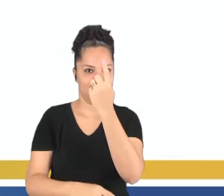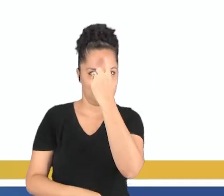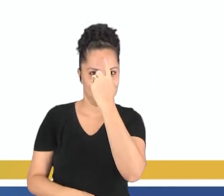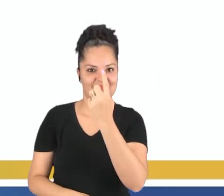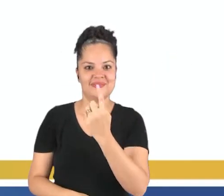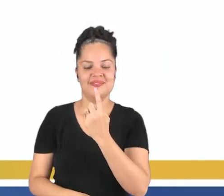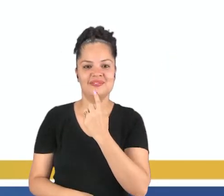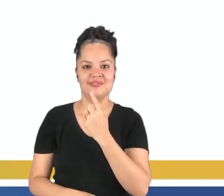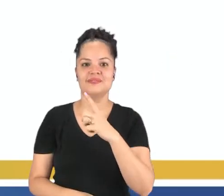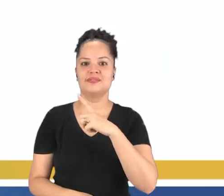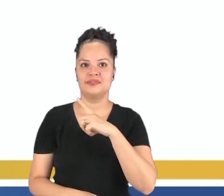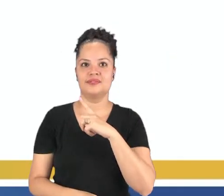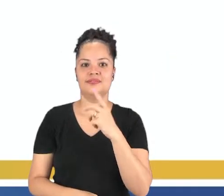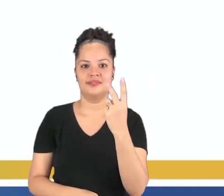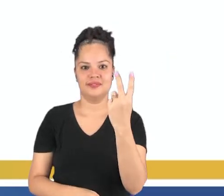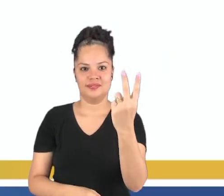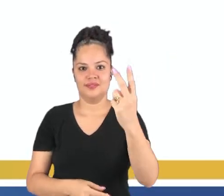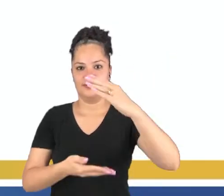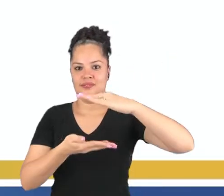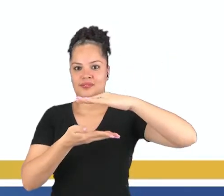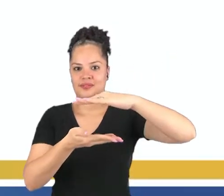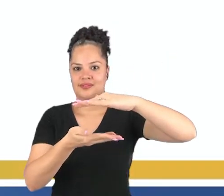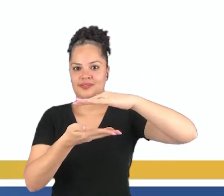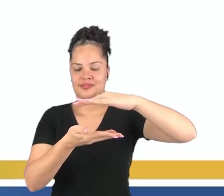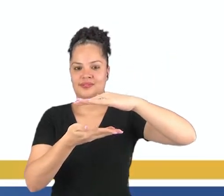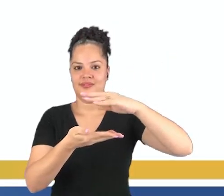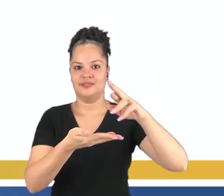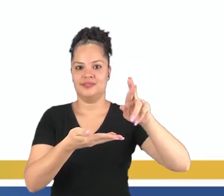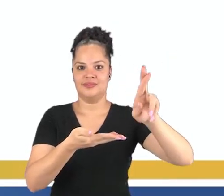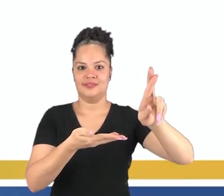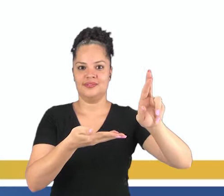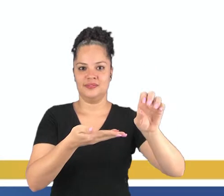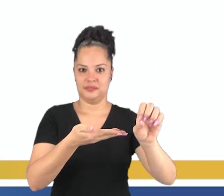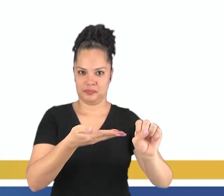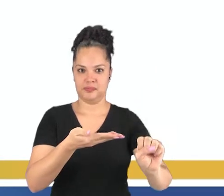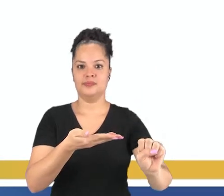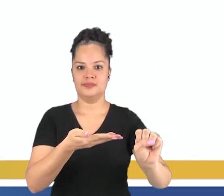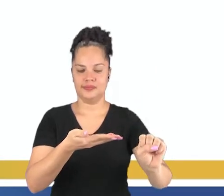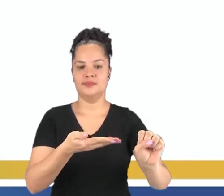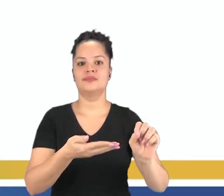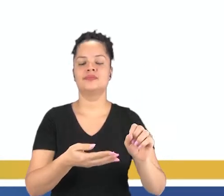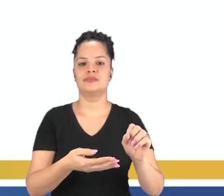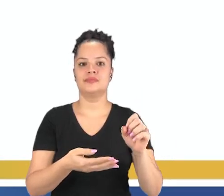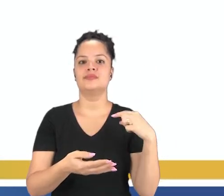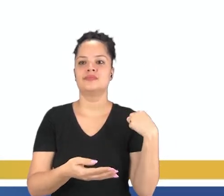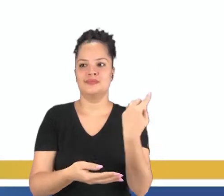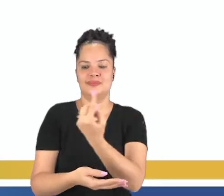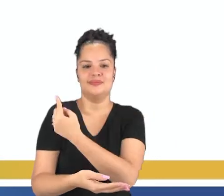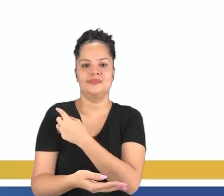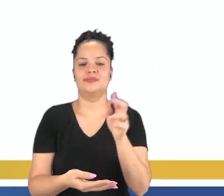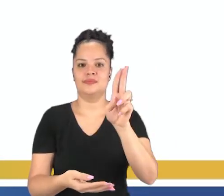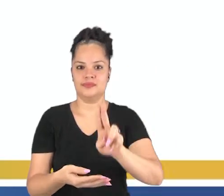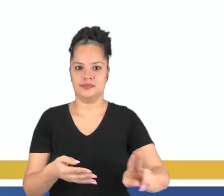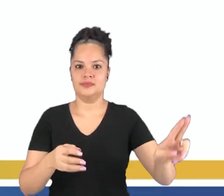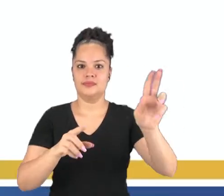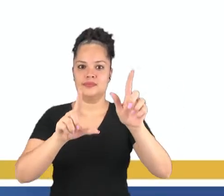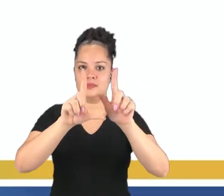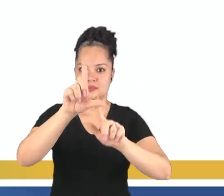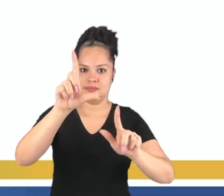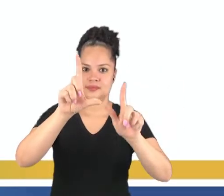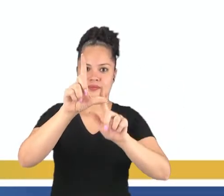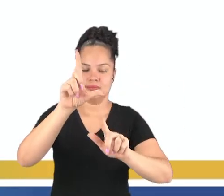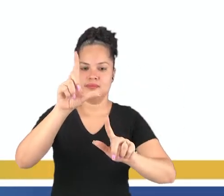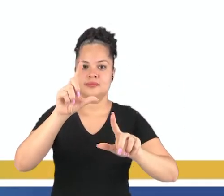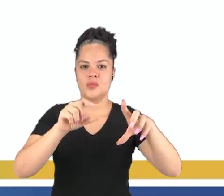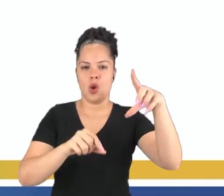Então, nós temos duas retas, R e S. Geralmente, nós utilizamos letras minúsculas do alfabeto